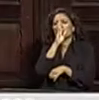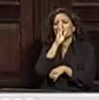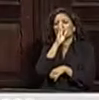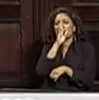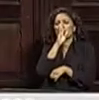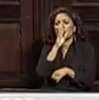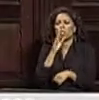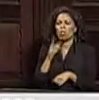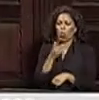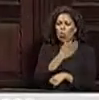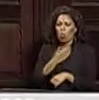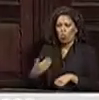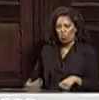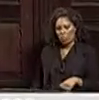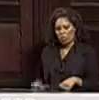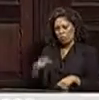Pezão.